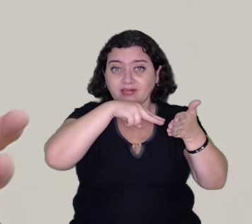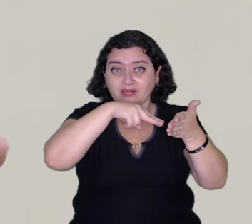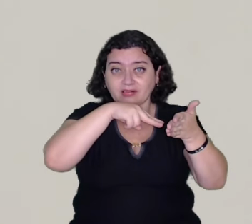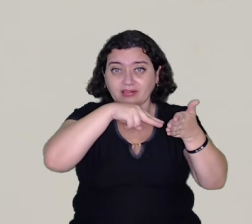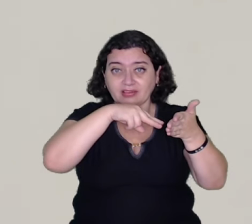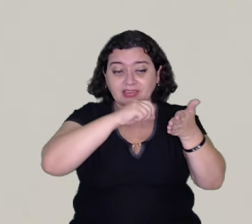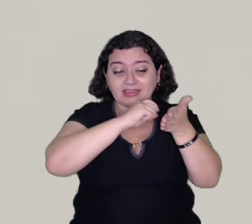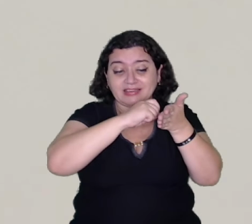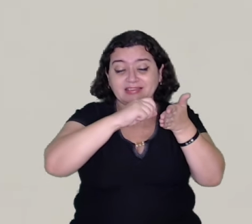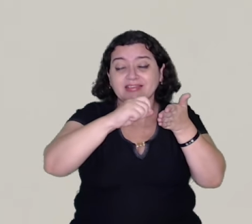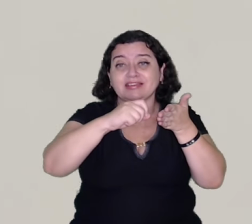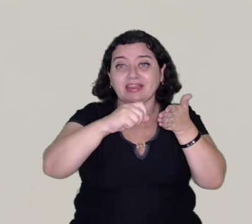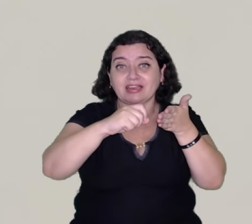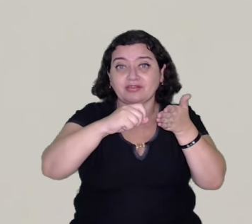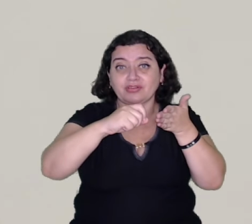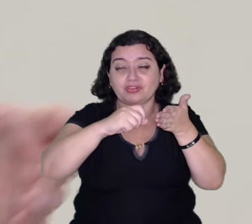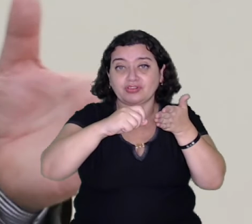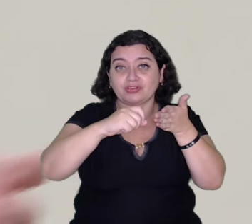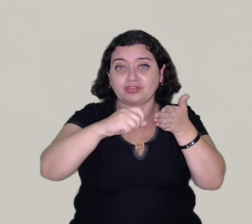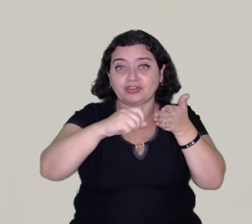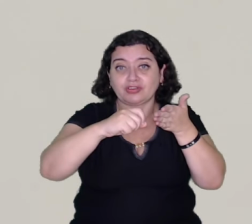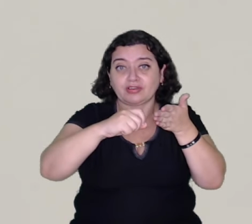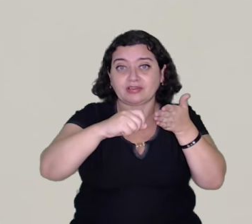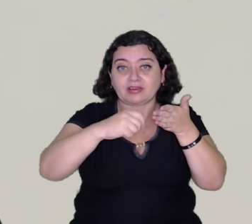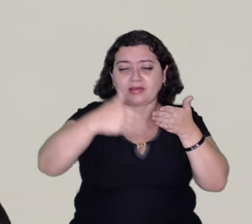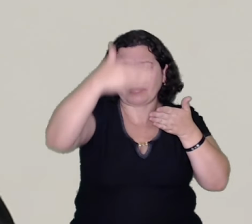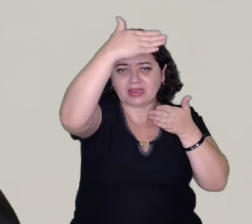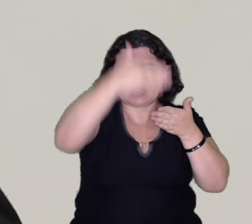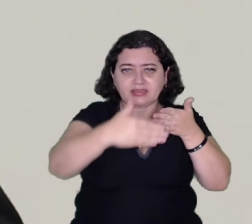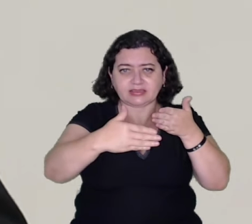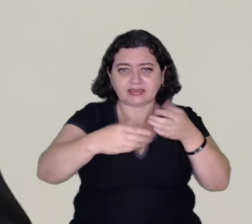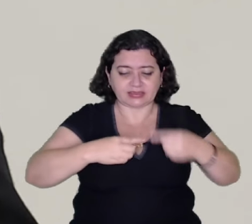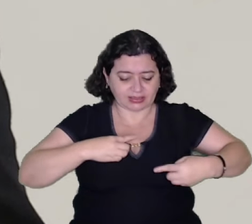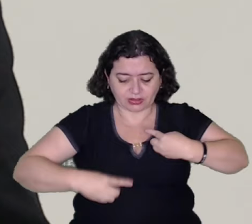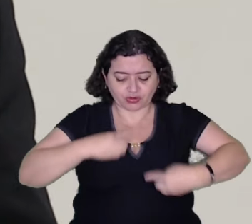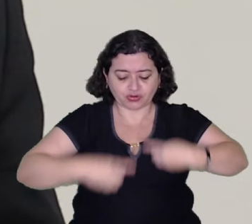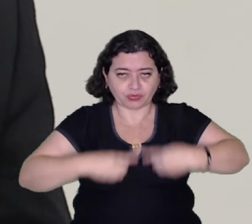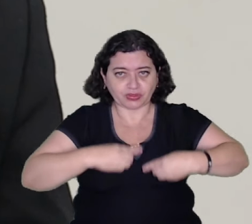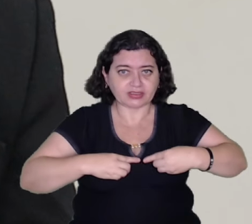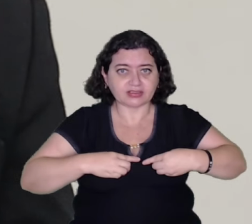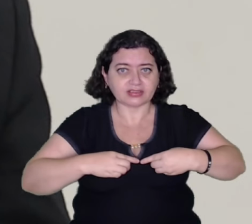está gravado diante dos parlamentares israelenses.